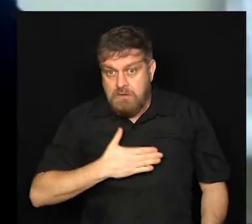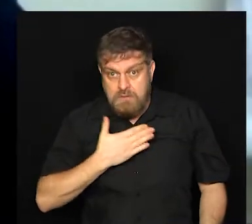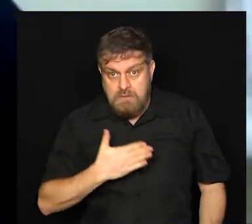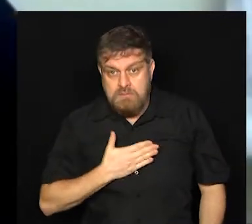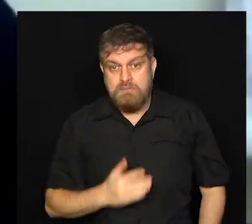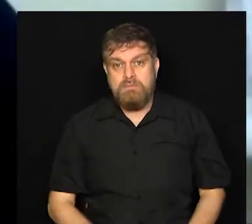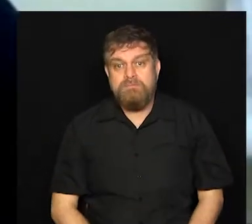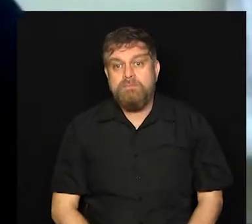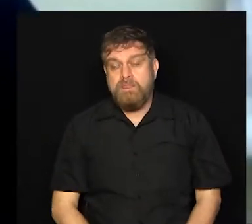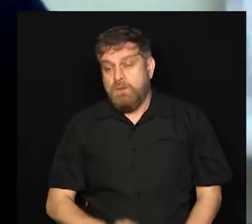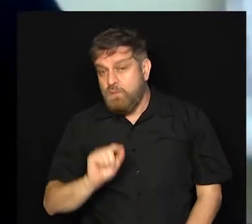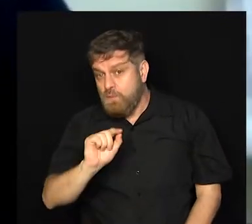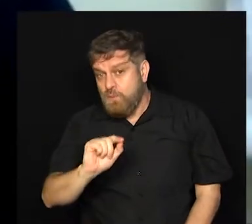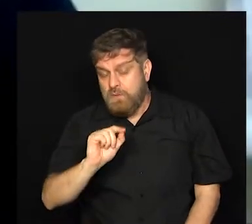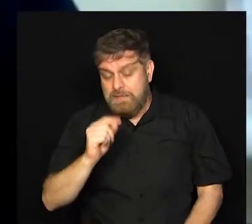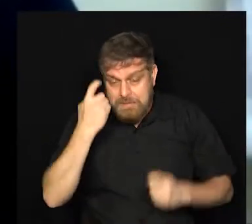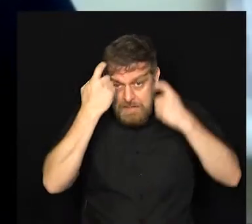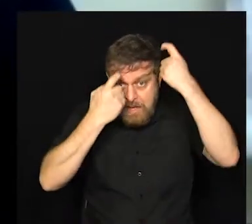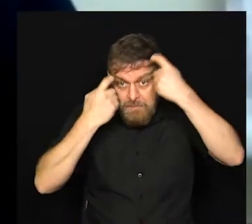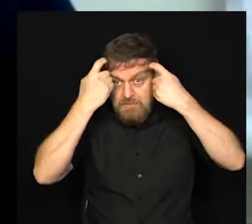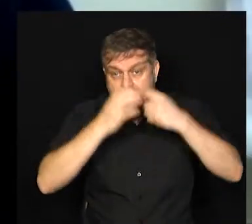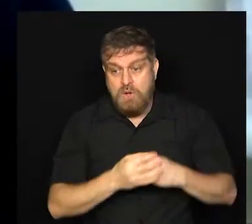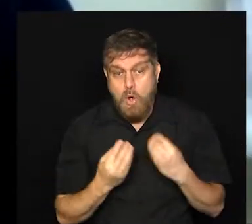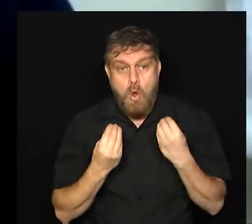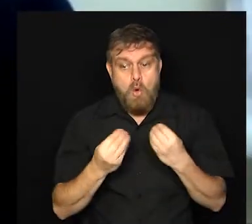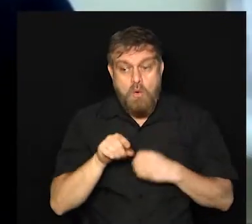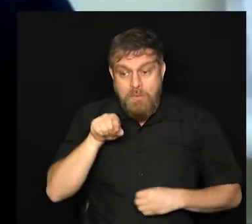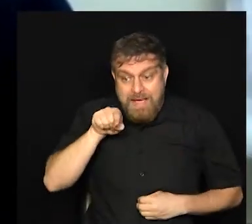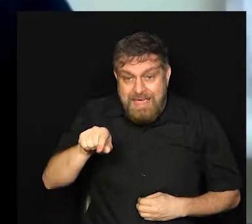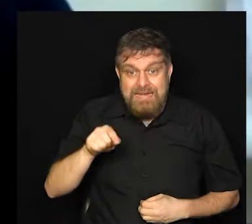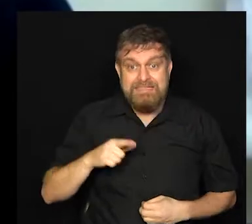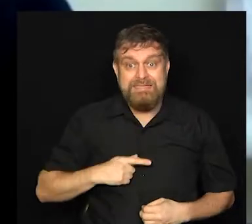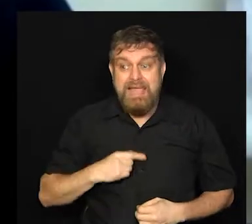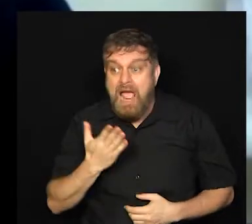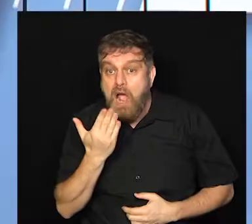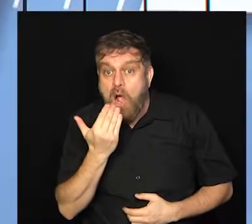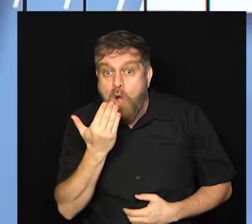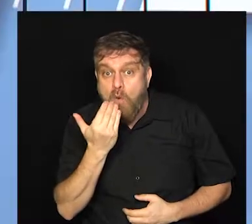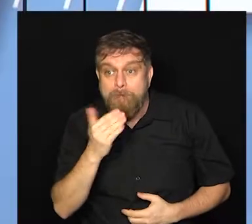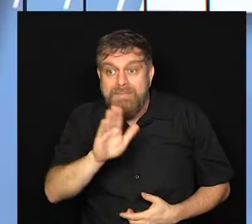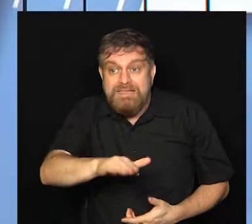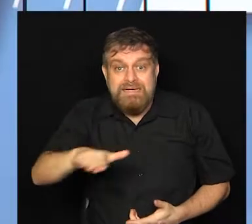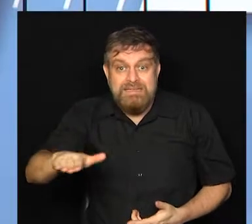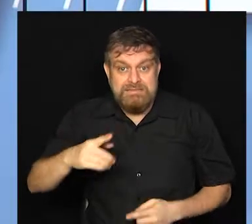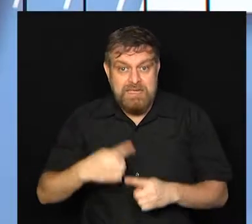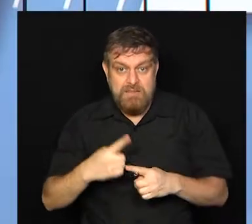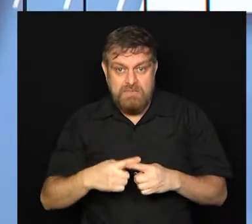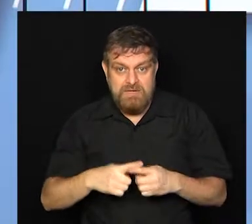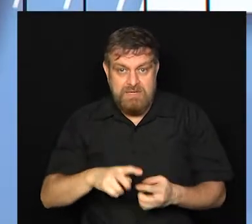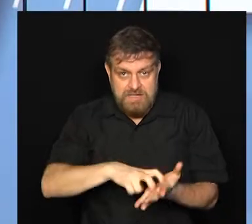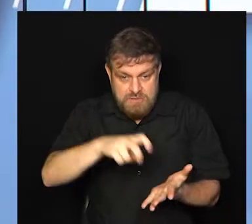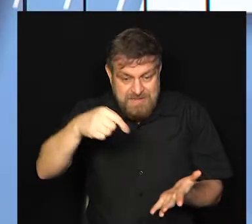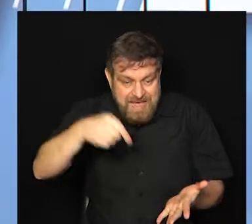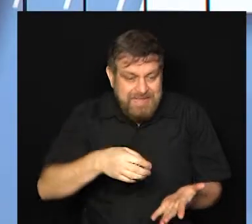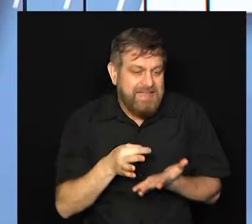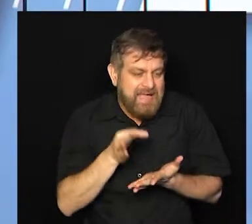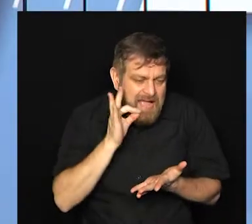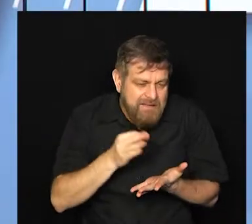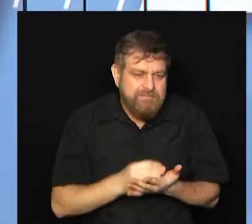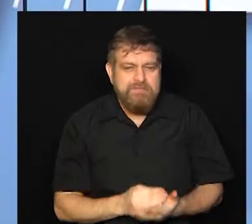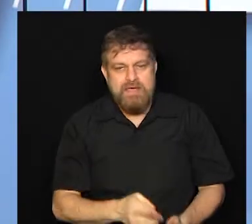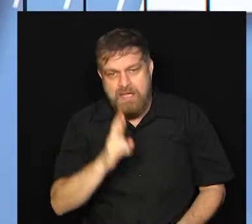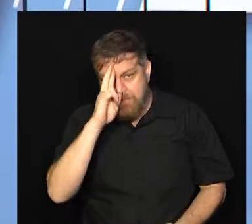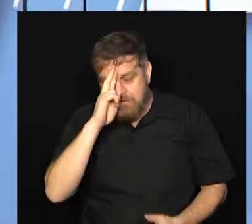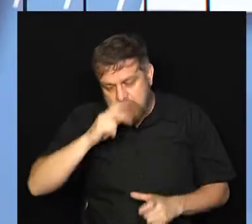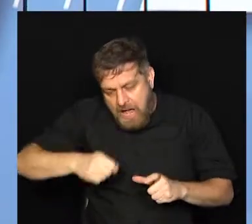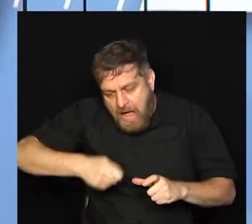maior preocupação era de prover alimentos para as crianças. Porque a criança que vem de manhã, ela toma café da manhã, almoça